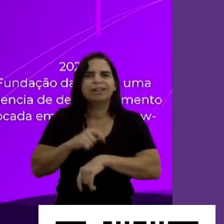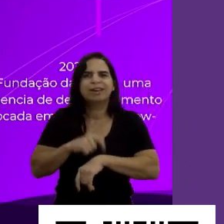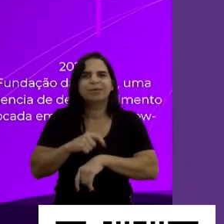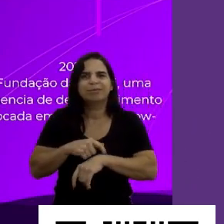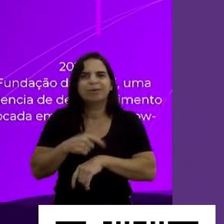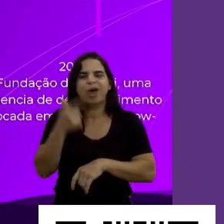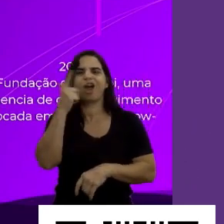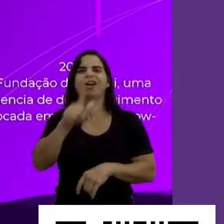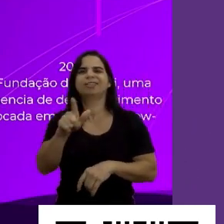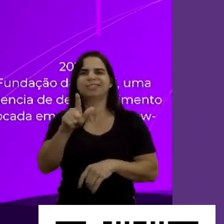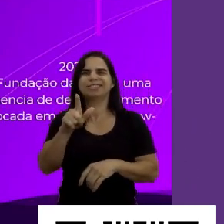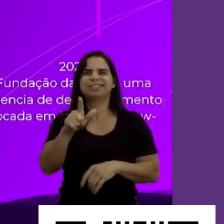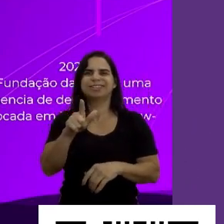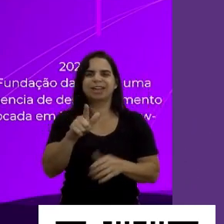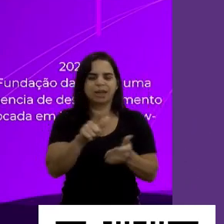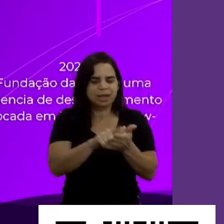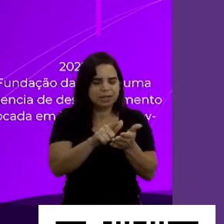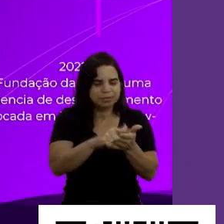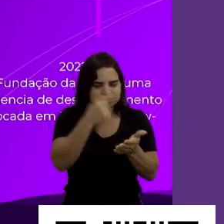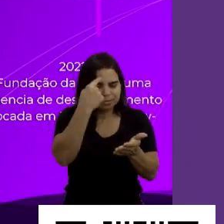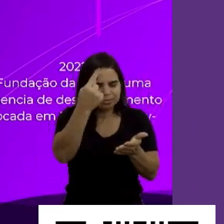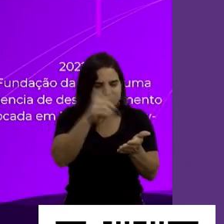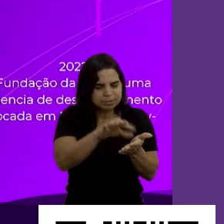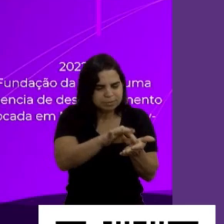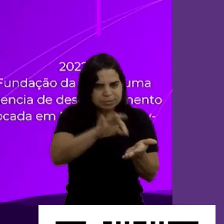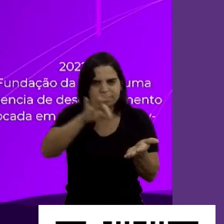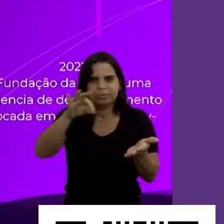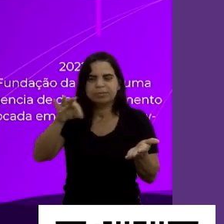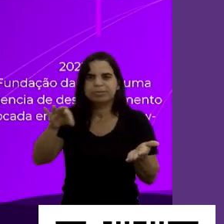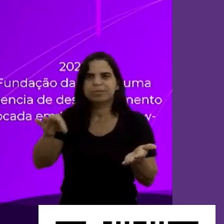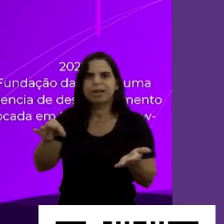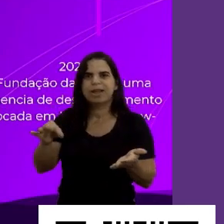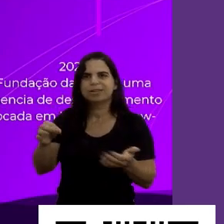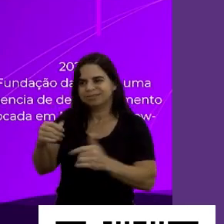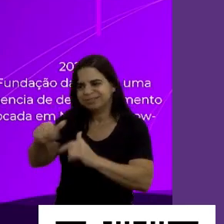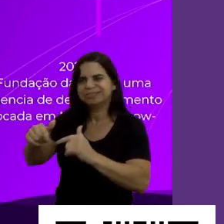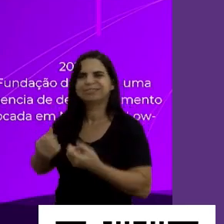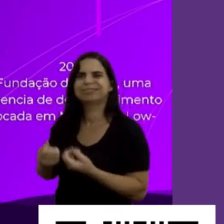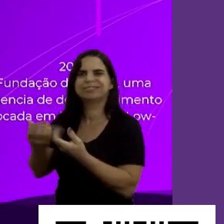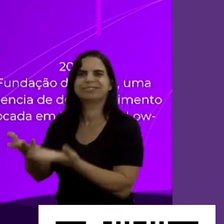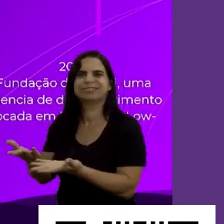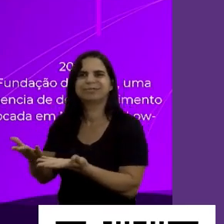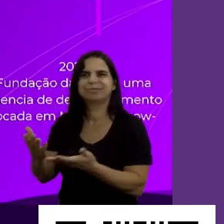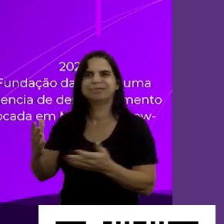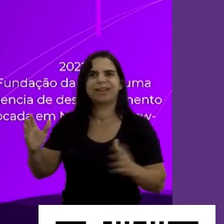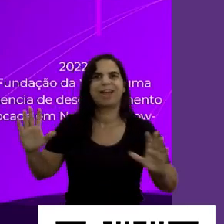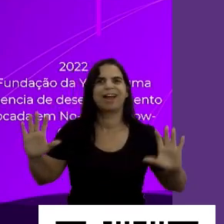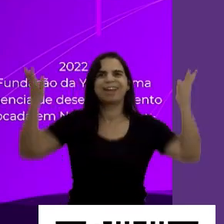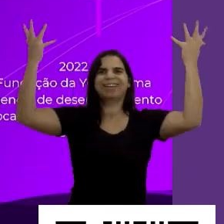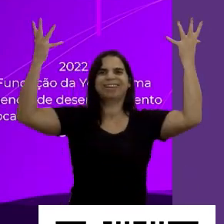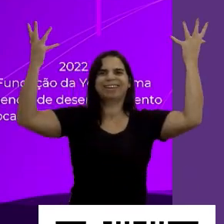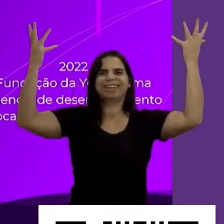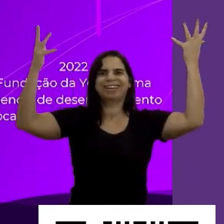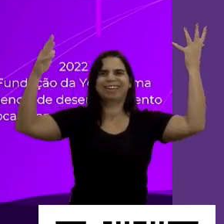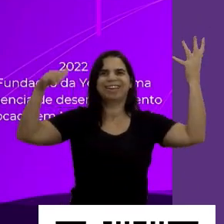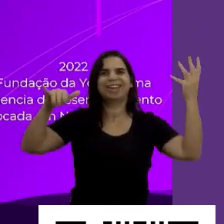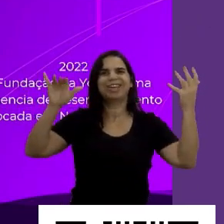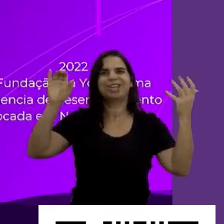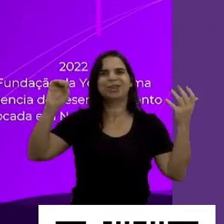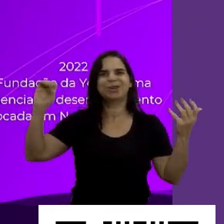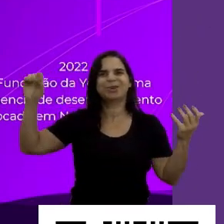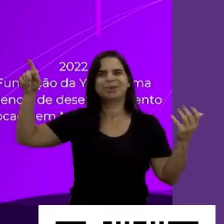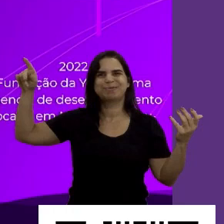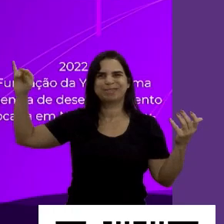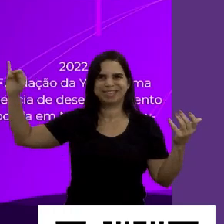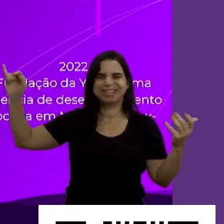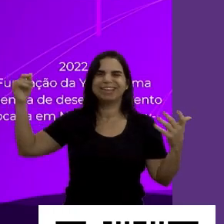e levar a ideia ao mercado então é uma iupi uma celebração de alegria e é isso que a gente quer